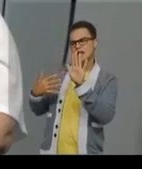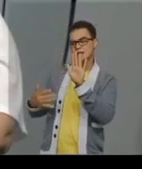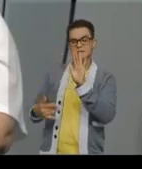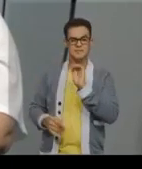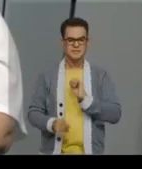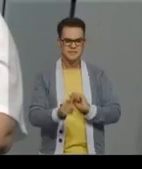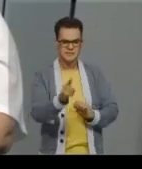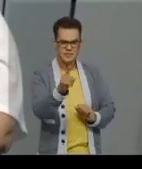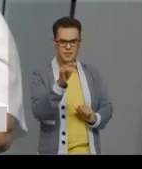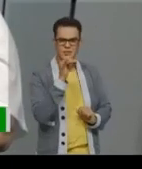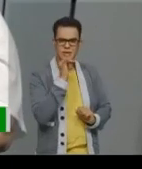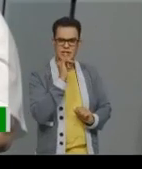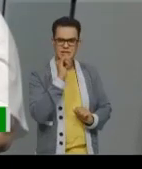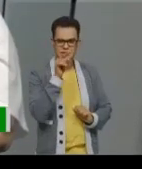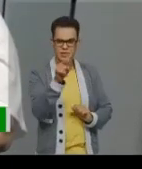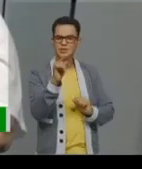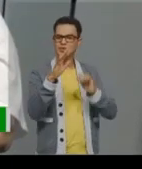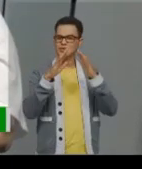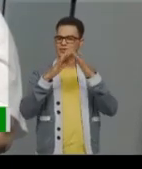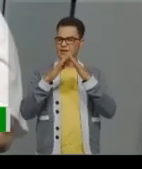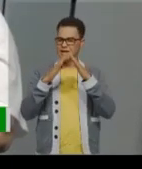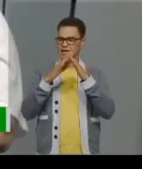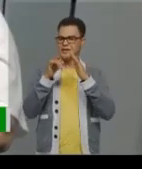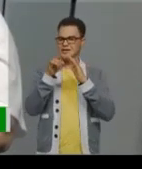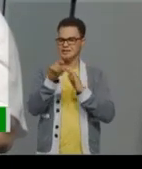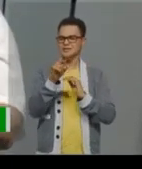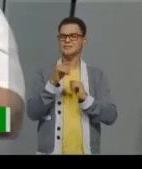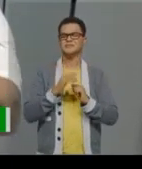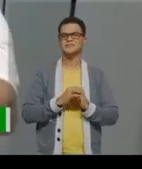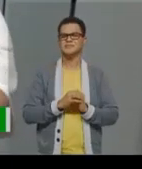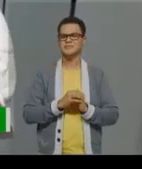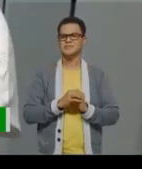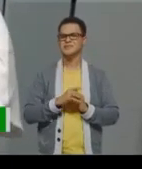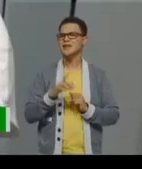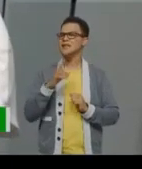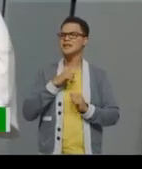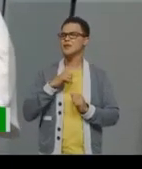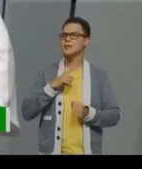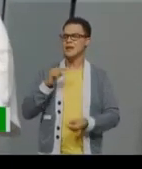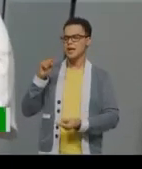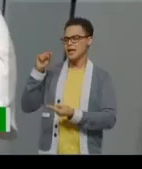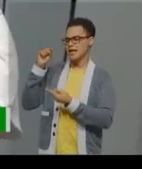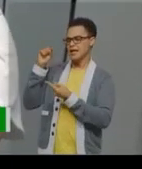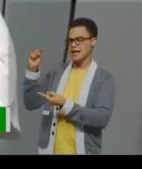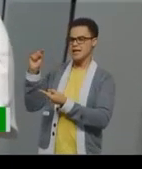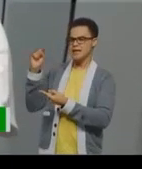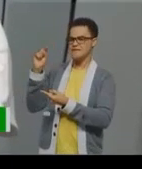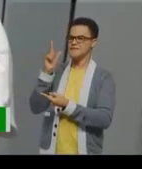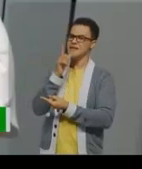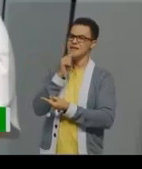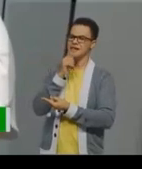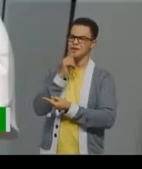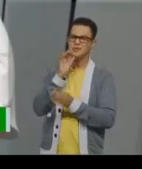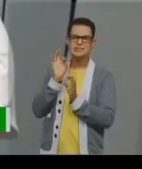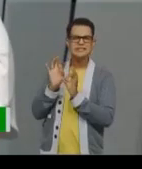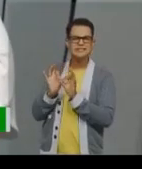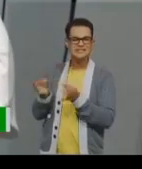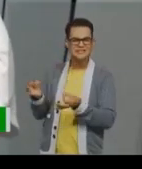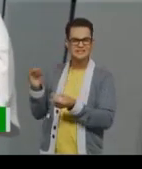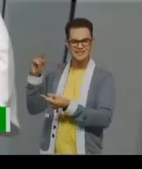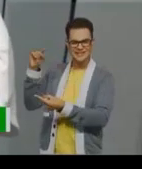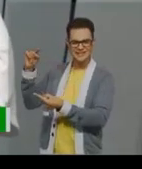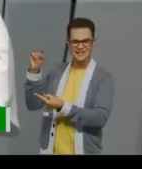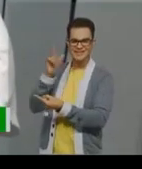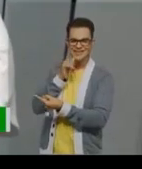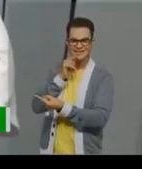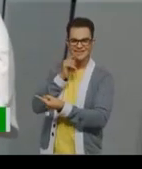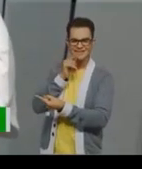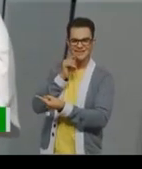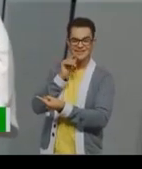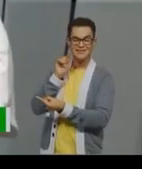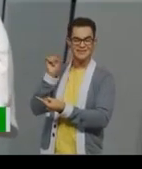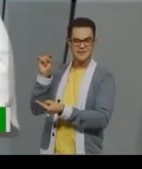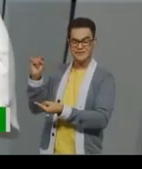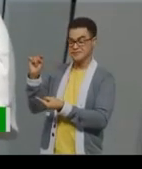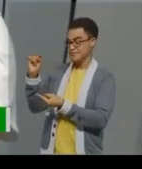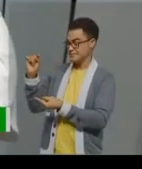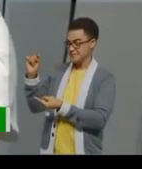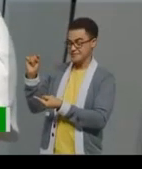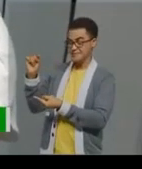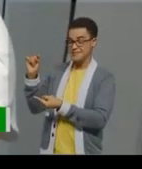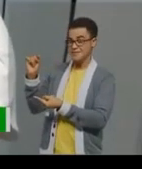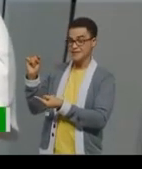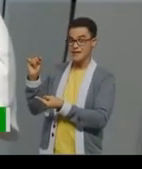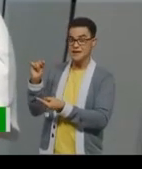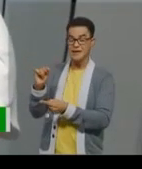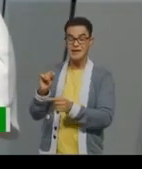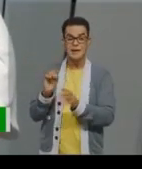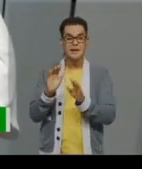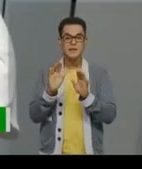sua casa uma garrafinha de água, uma coisa simples, não é verdade? Só que aquela garrafinha